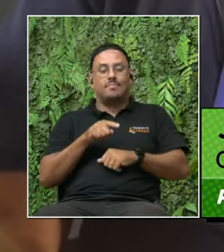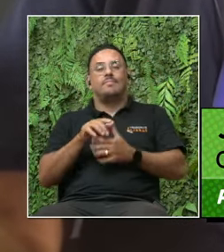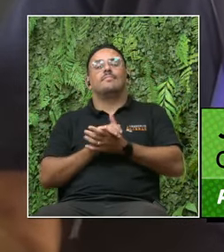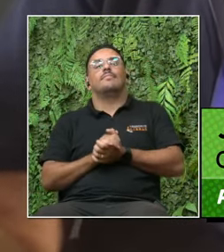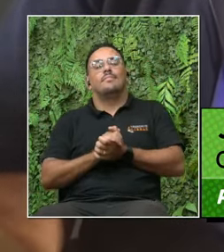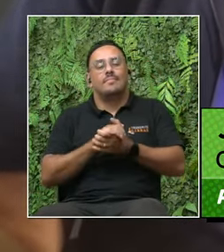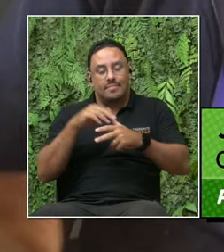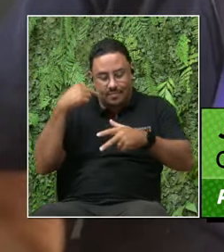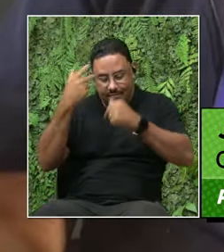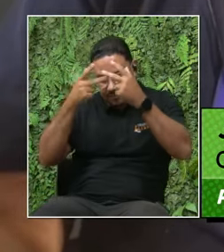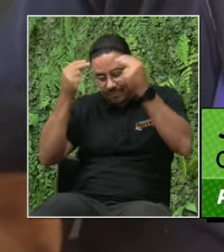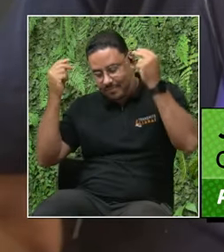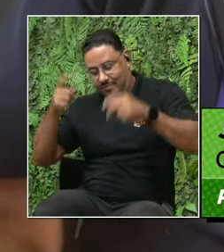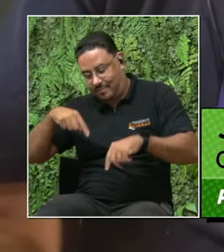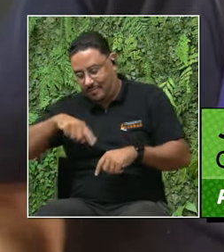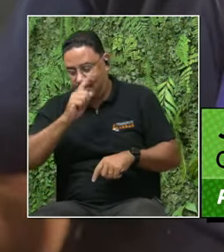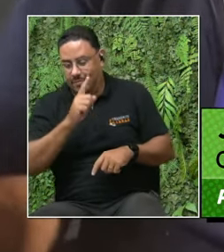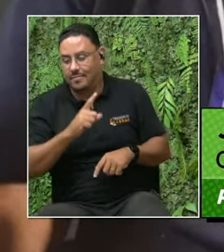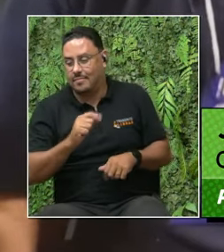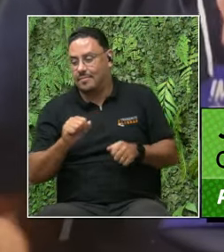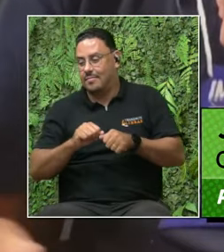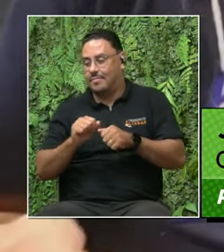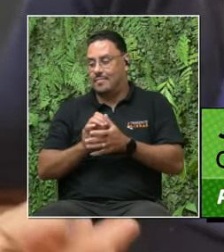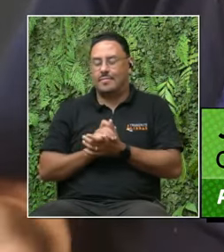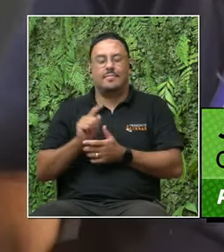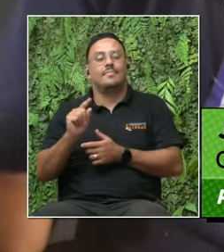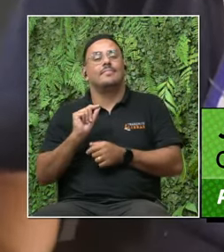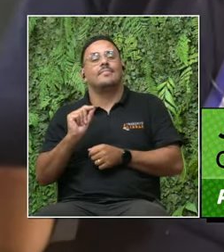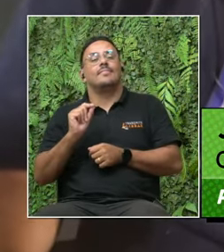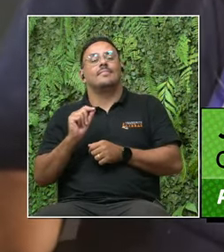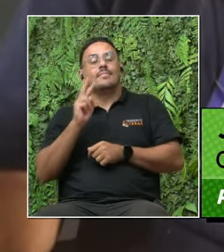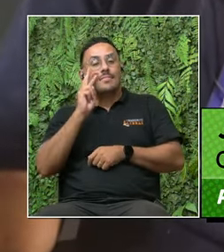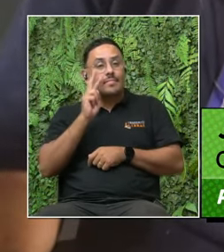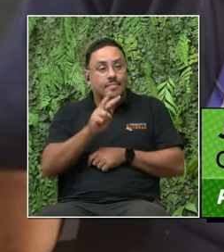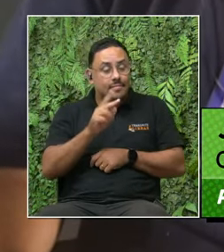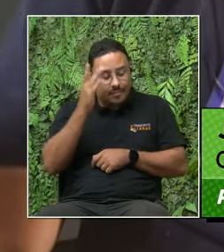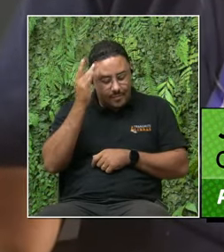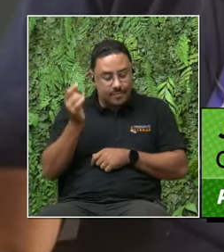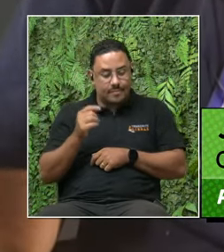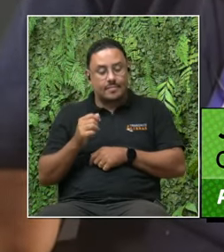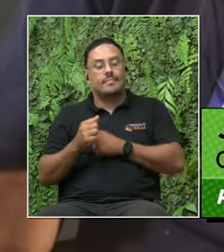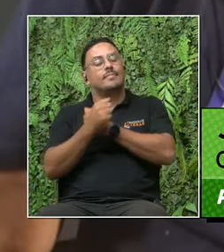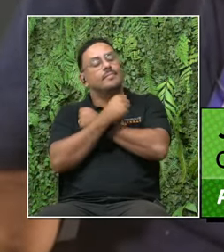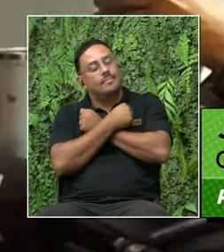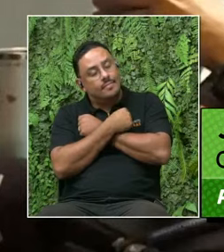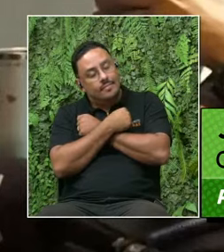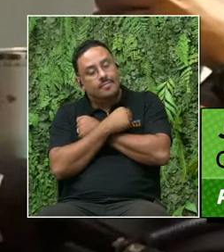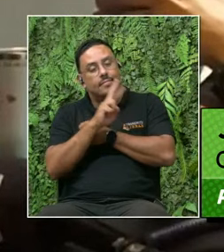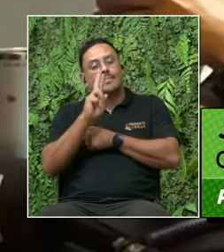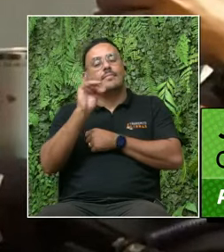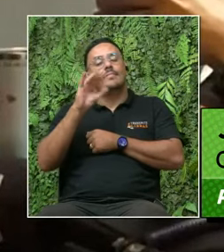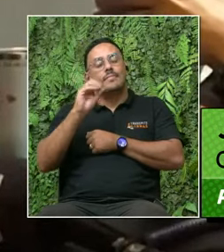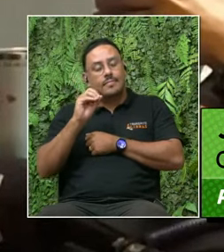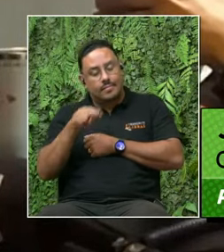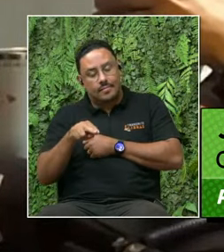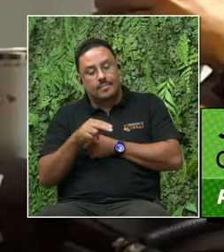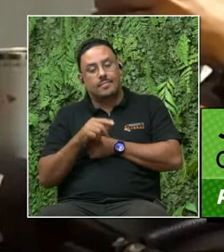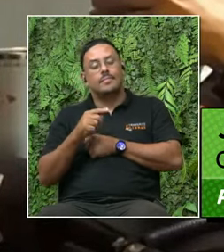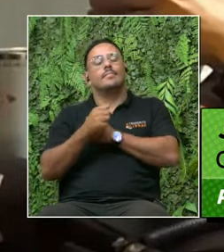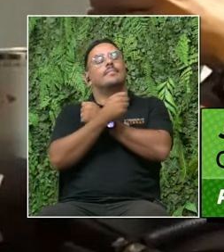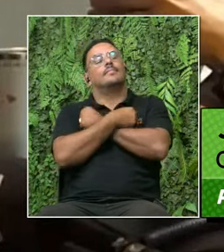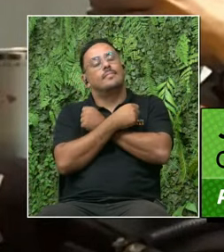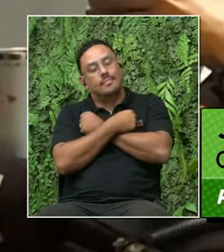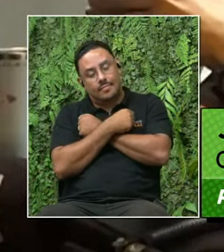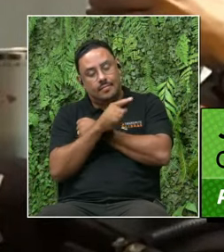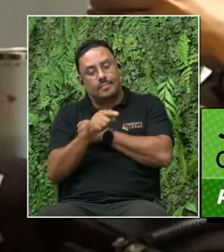a enfermeirinha vai vai vai tá lá fazend aqui sabe quem vai tá te assistindo amanhã um abraço para ele nosso querido Ramon Antônio ramonzinho um